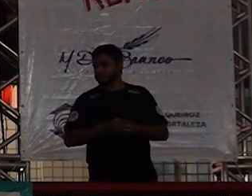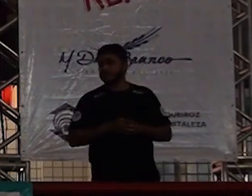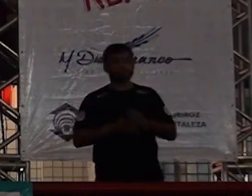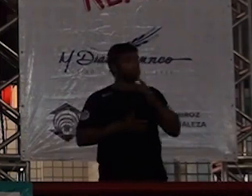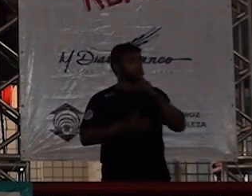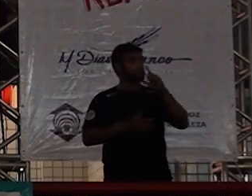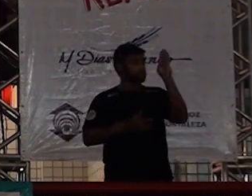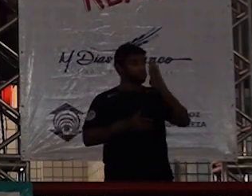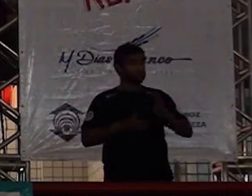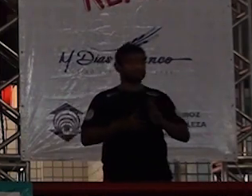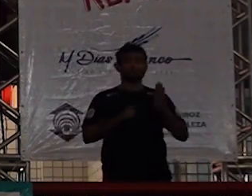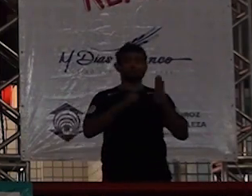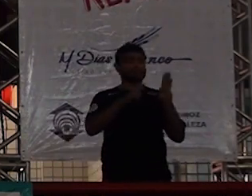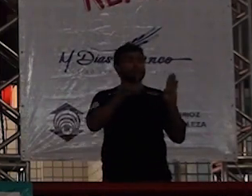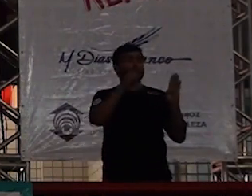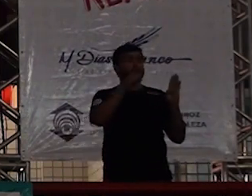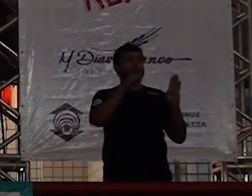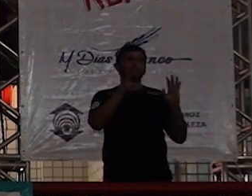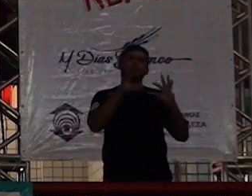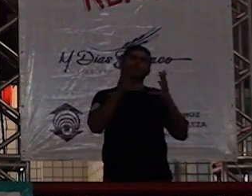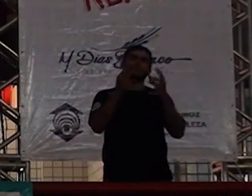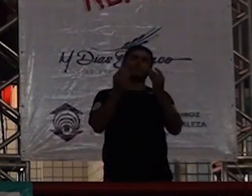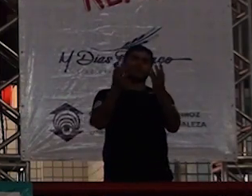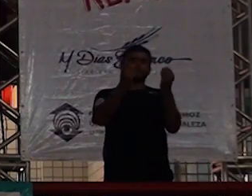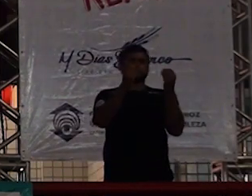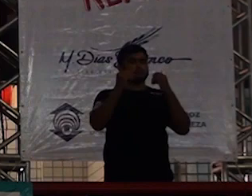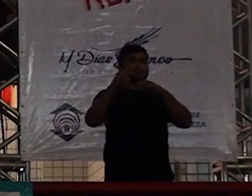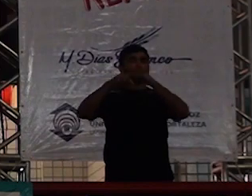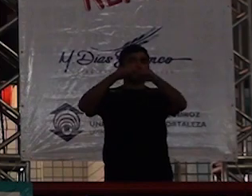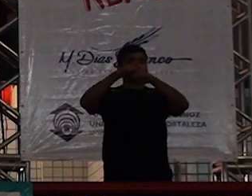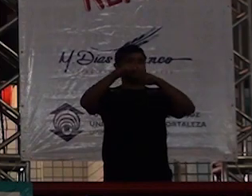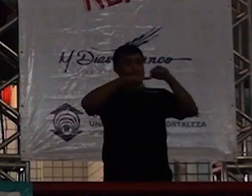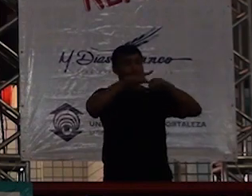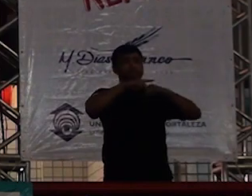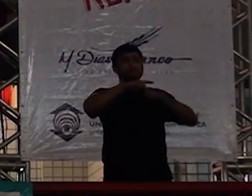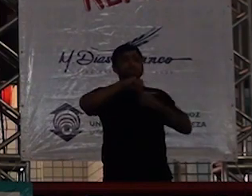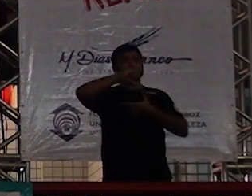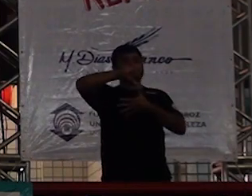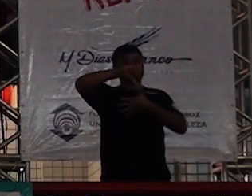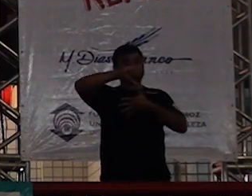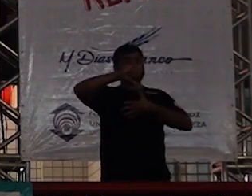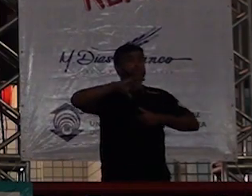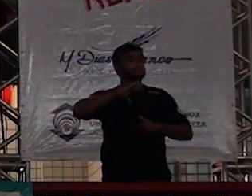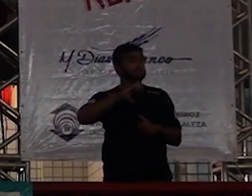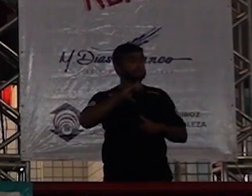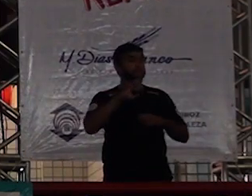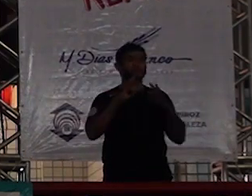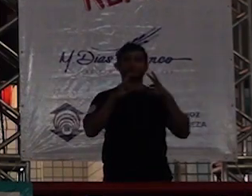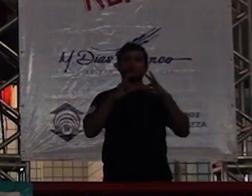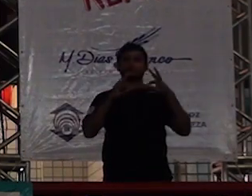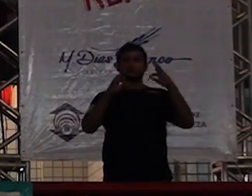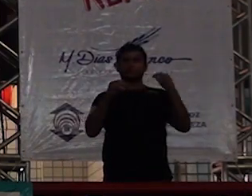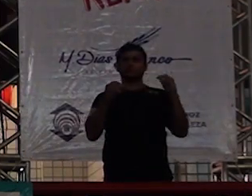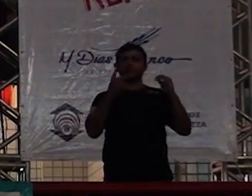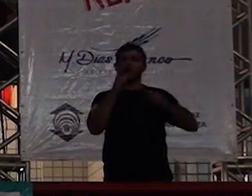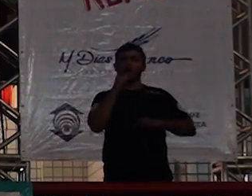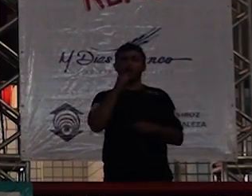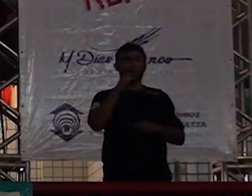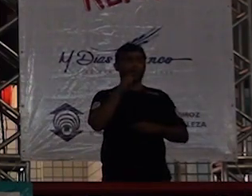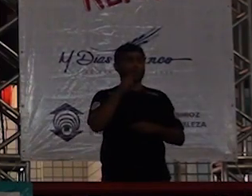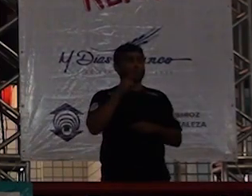O Brasil compartilha água com vários países vizinhos. Na América do Sul está 1/3 de toda a água doce do